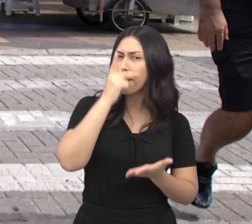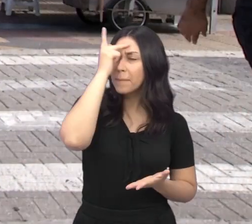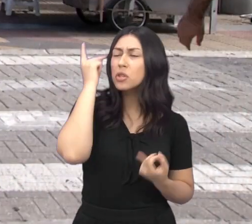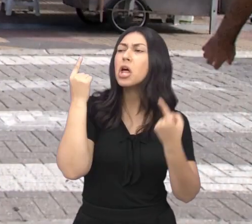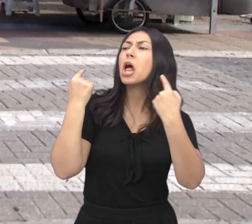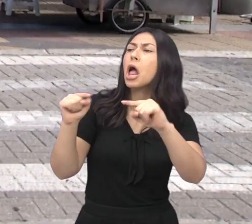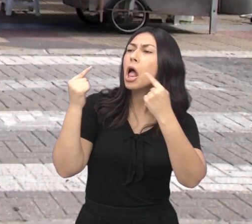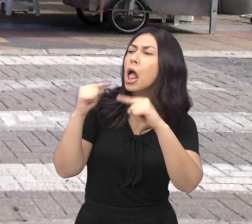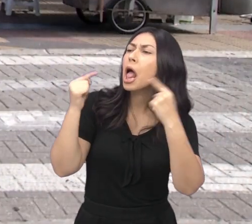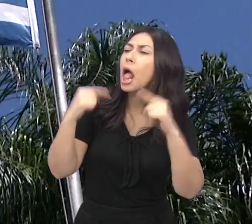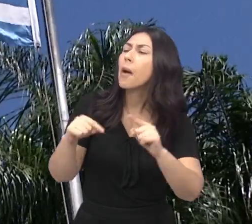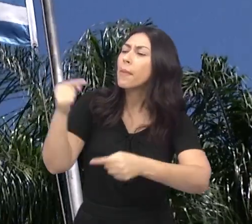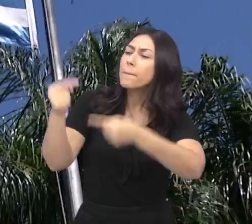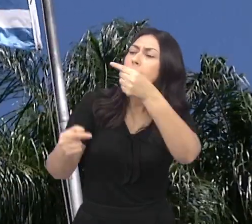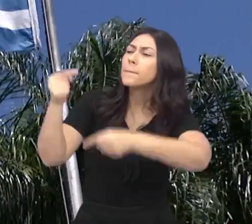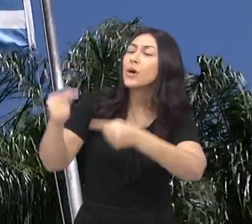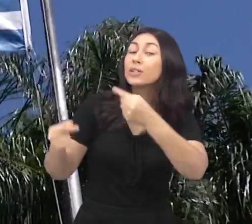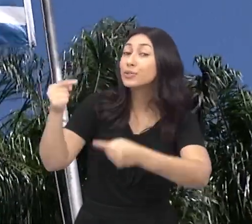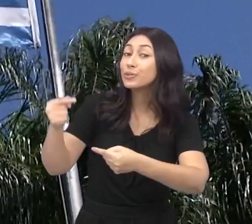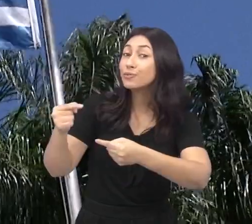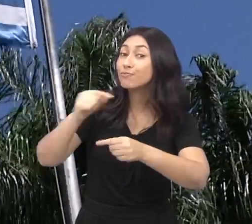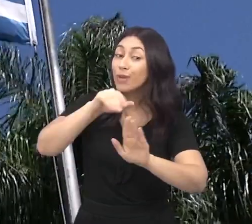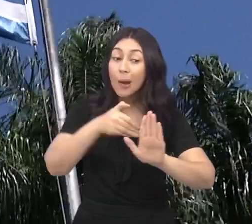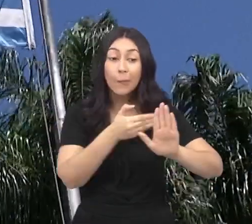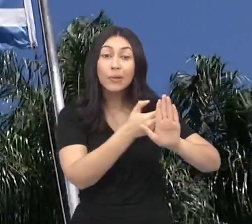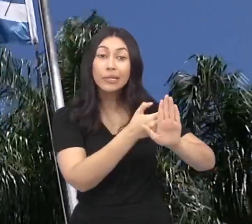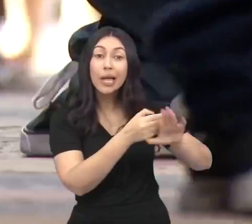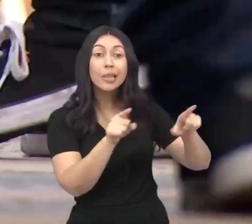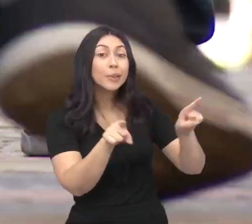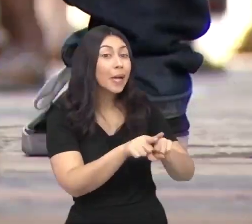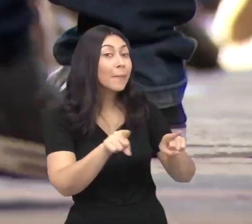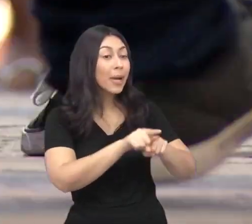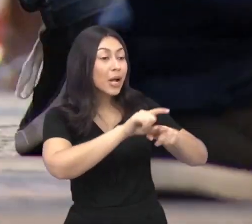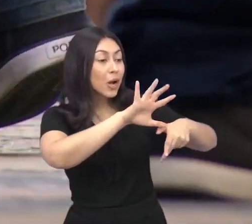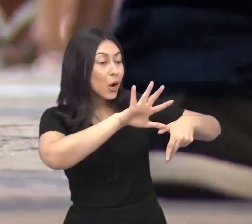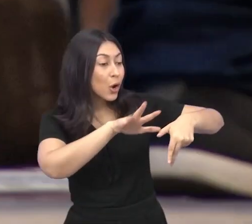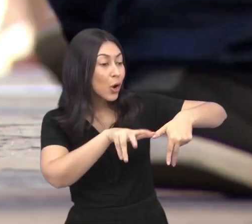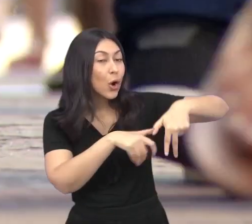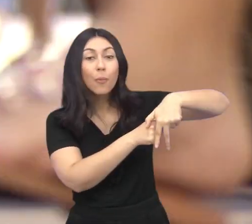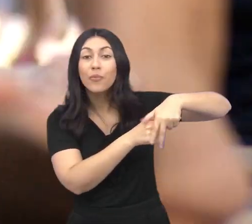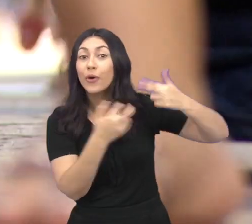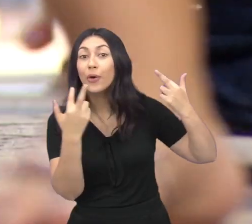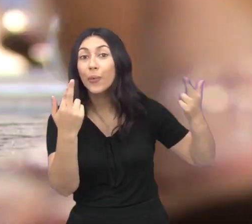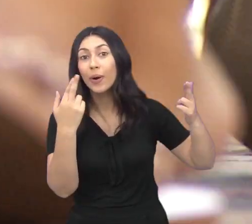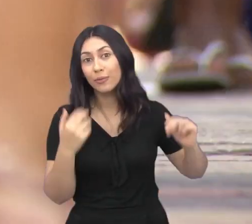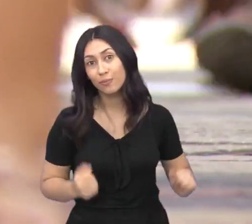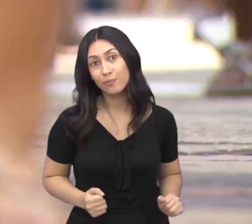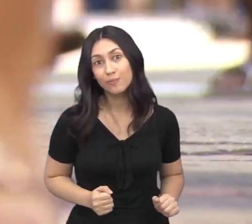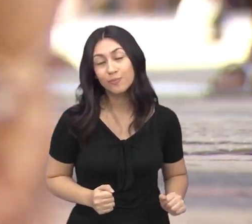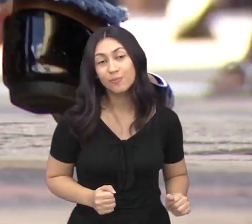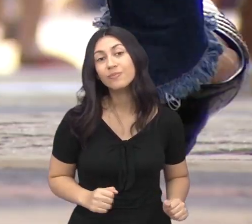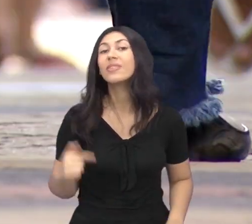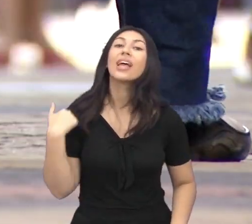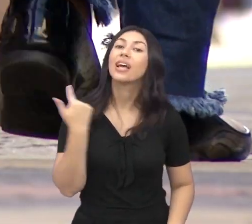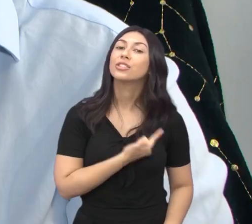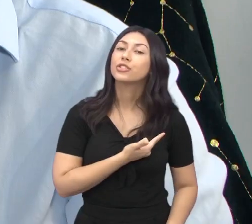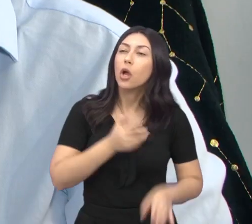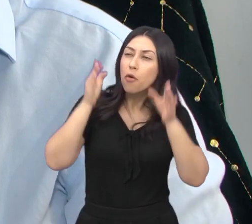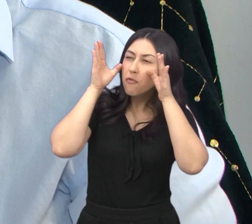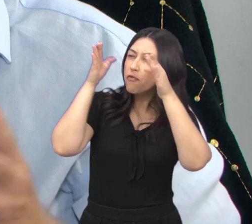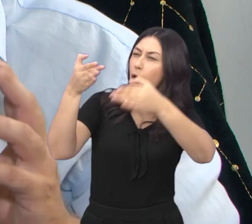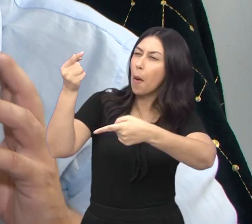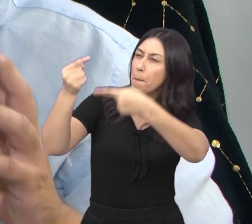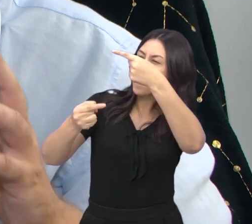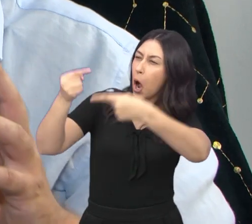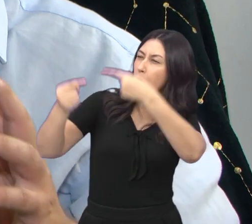que criticam, por exemplo, os maus políticos, também agem em menor escala da mesma maneira. A gente acaba